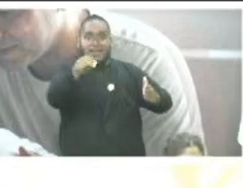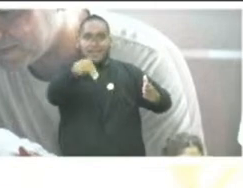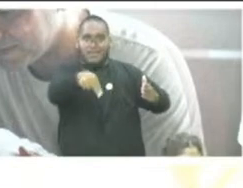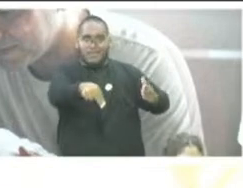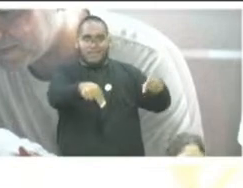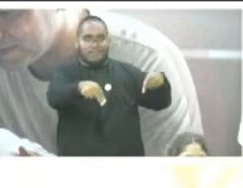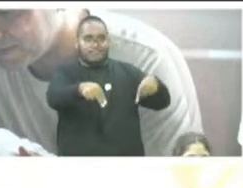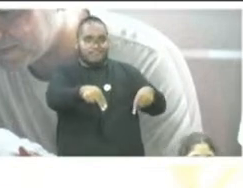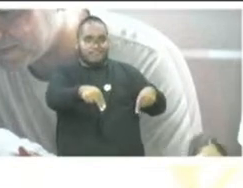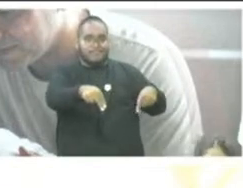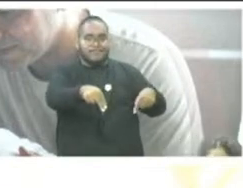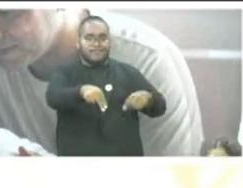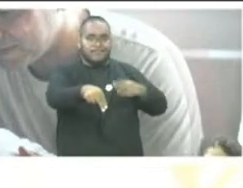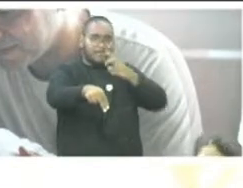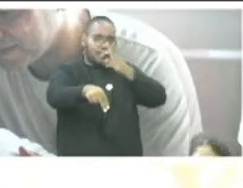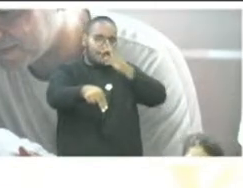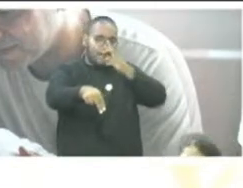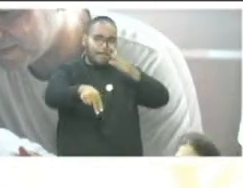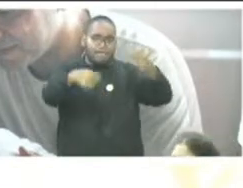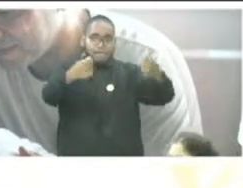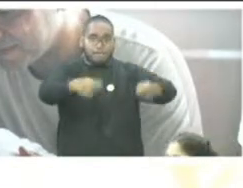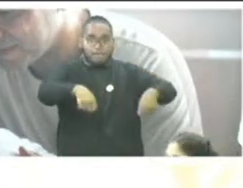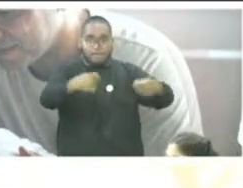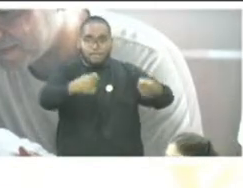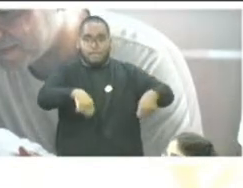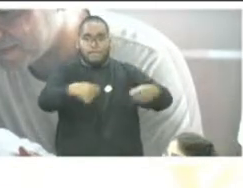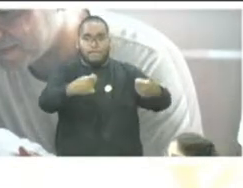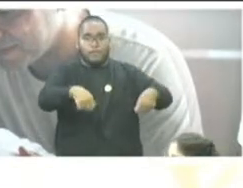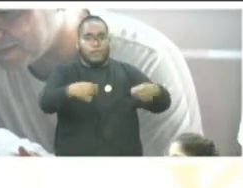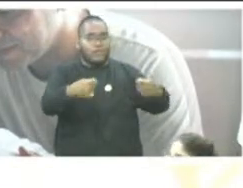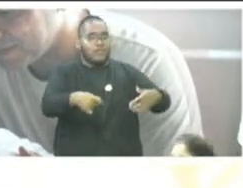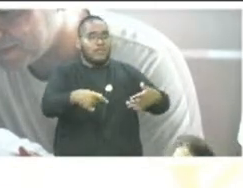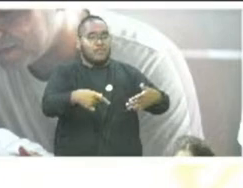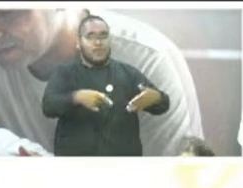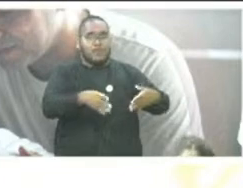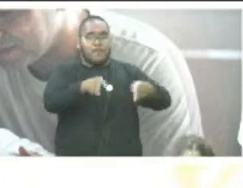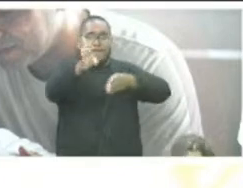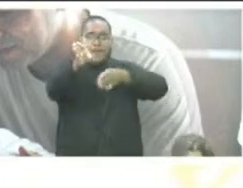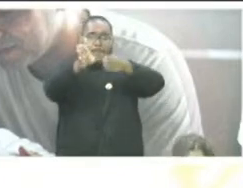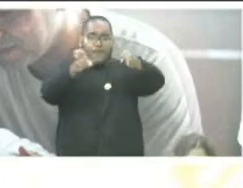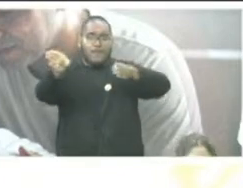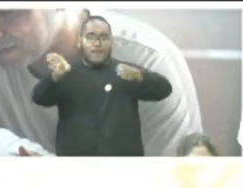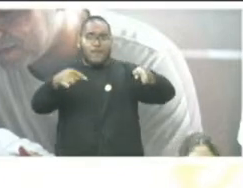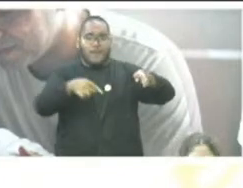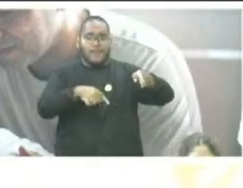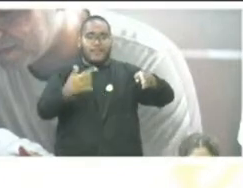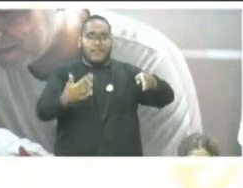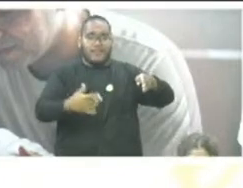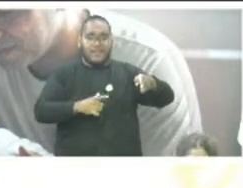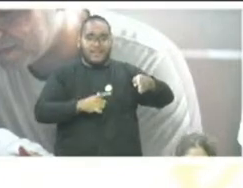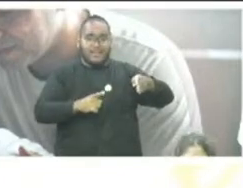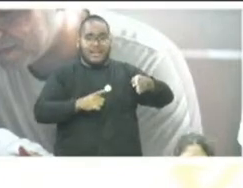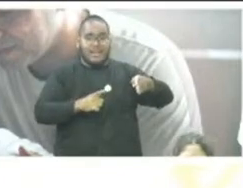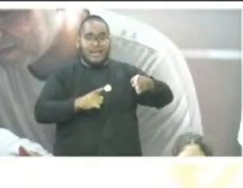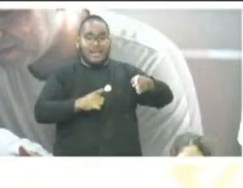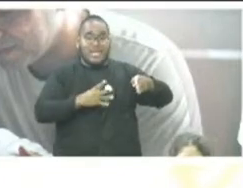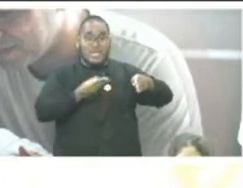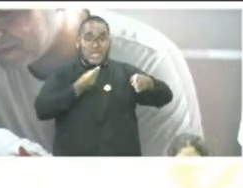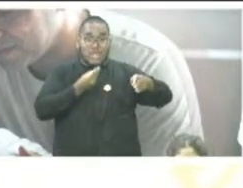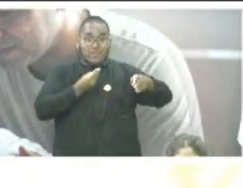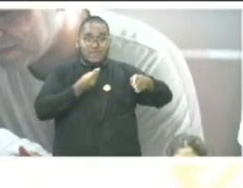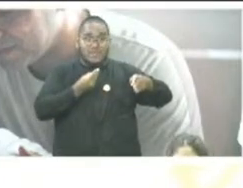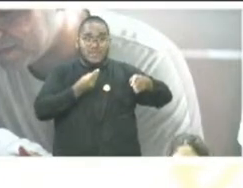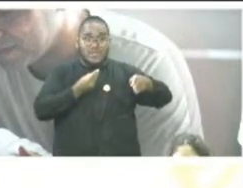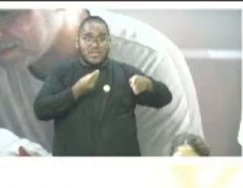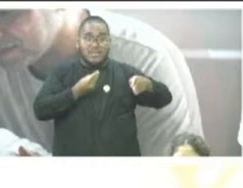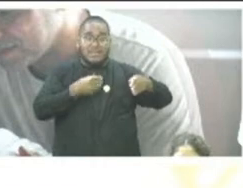que precisa passar por várias unidades, ele tem maior chance de vir a óbito. Então, se a gente tem